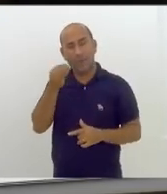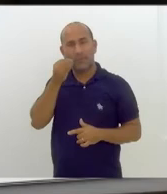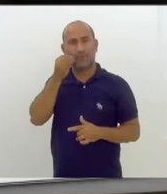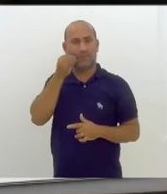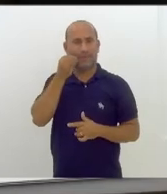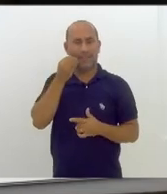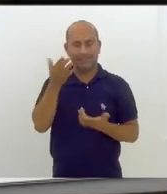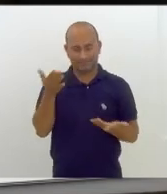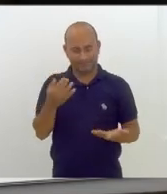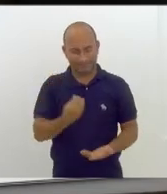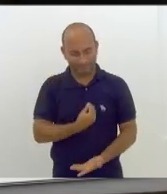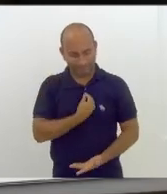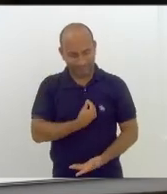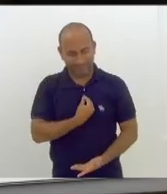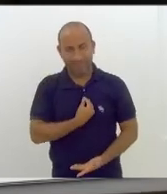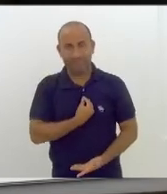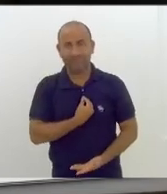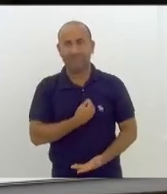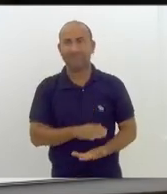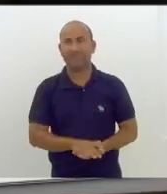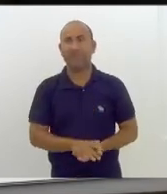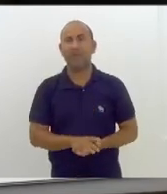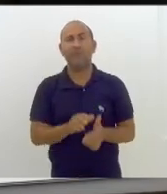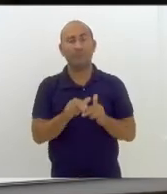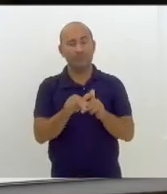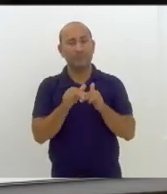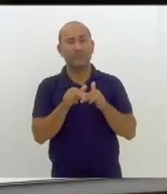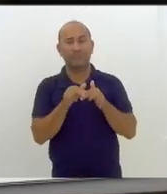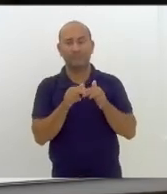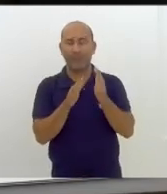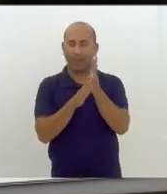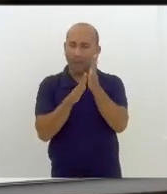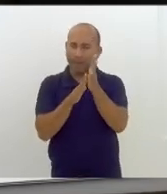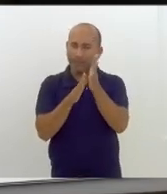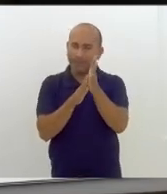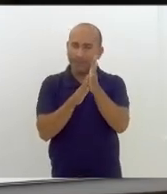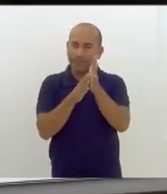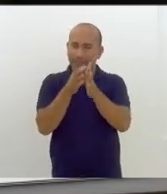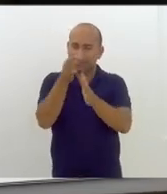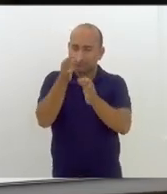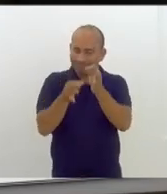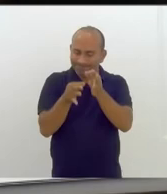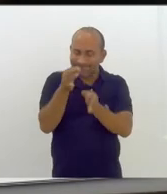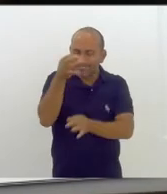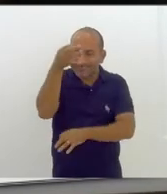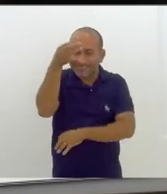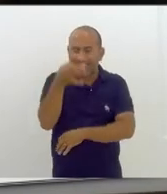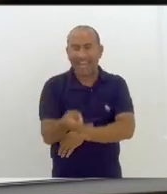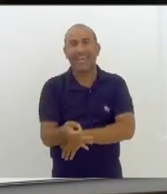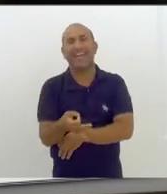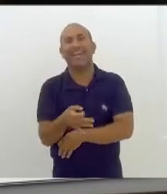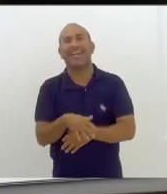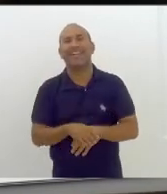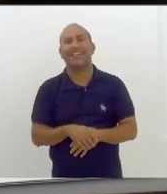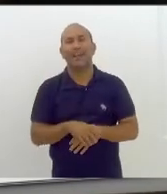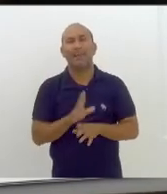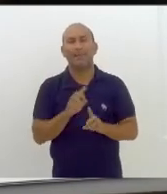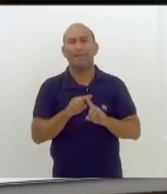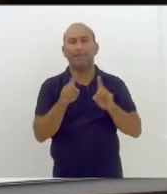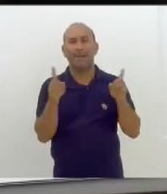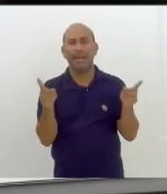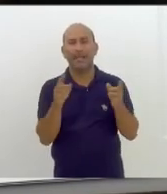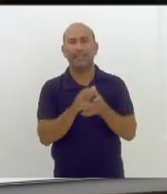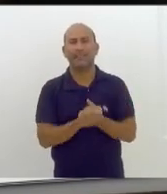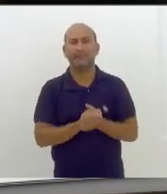de aqui estar para participar dessa homenagem, que é justíssima, não só pela sua carreira como